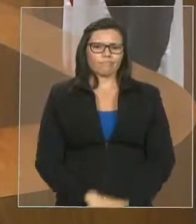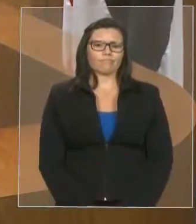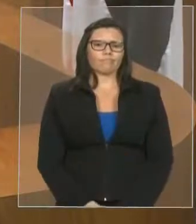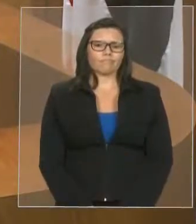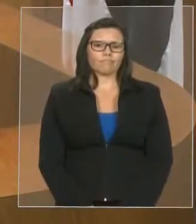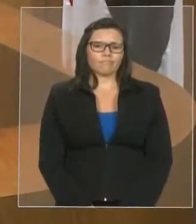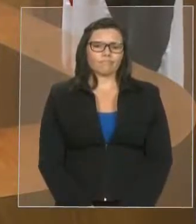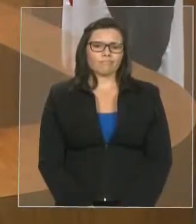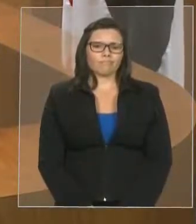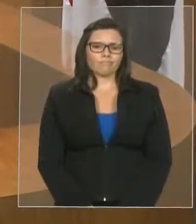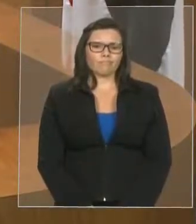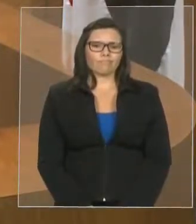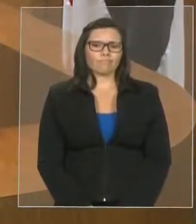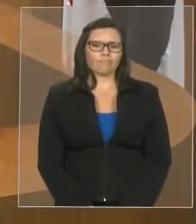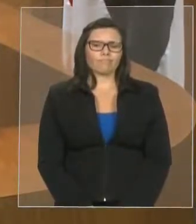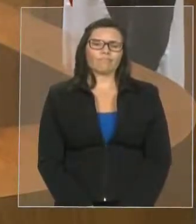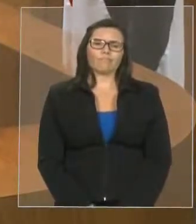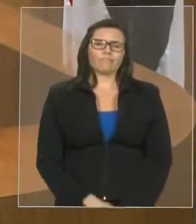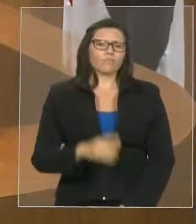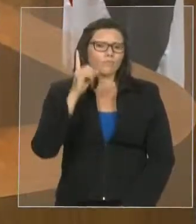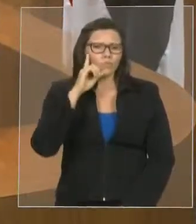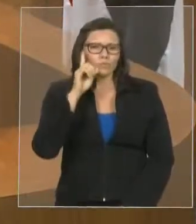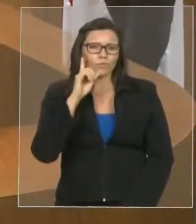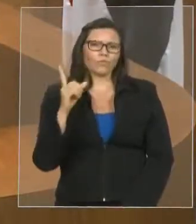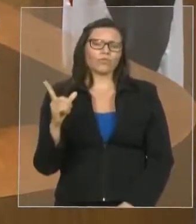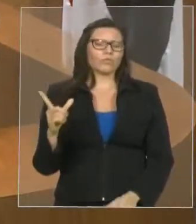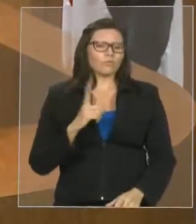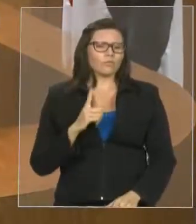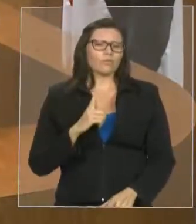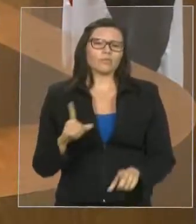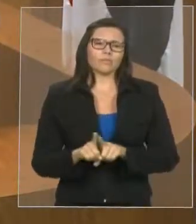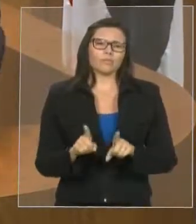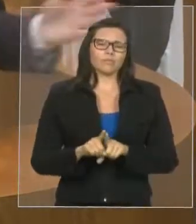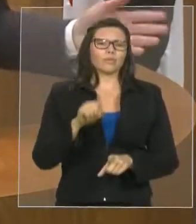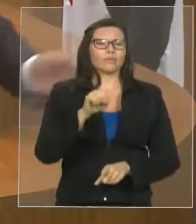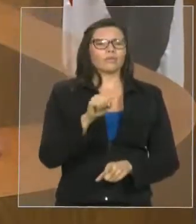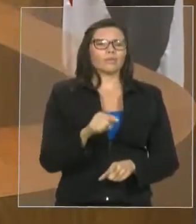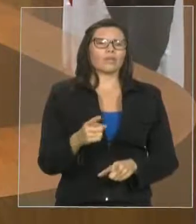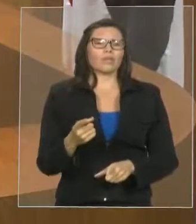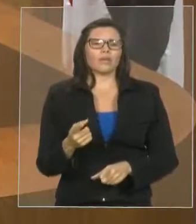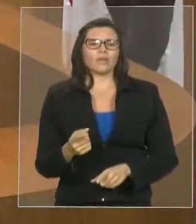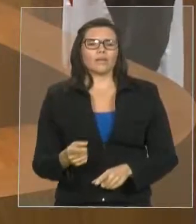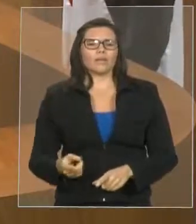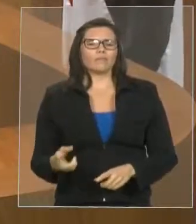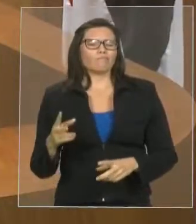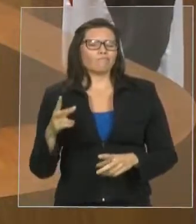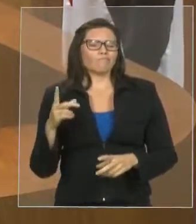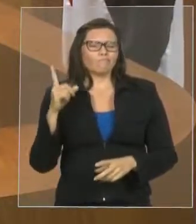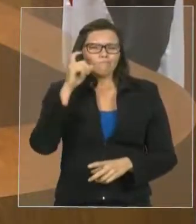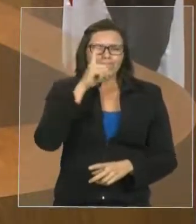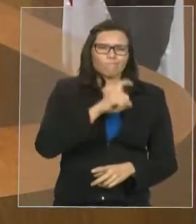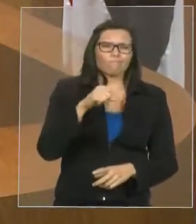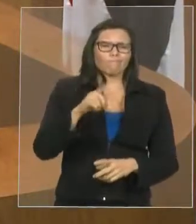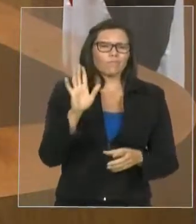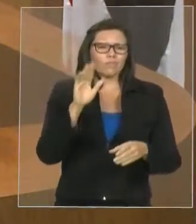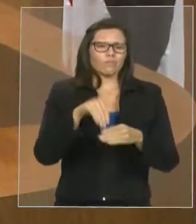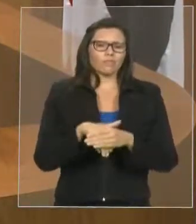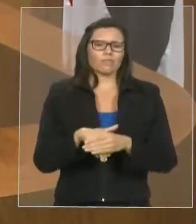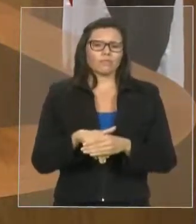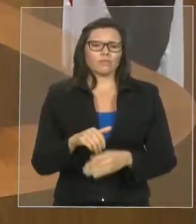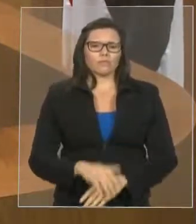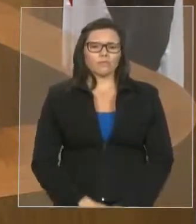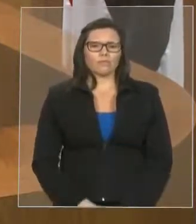os que obstruem a pauta da Câmara todo dia. São dos deputados que estão dizendo aqui que não deveria obstruir. No nível nacional,